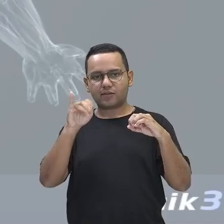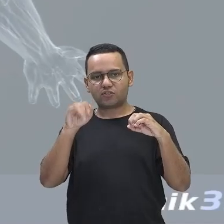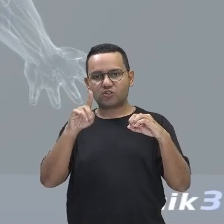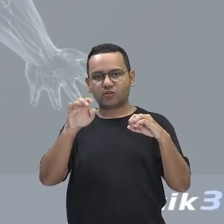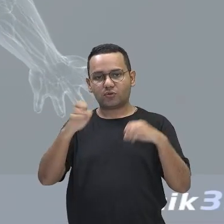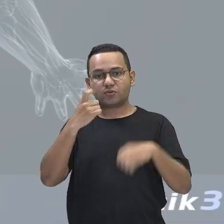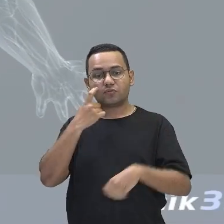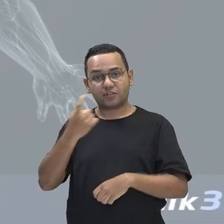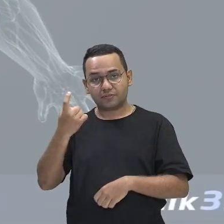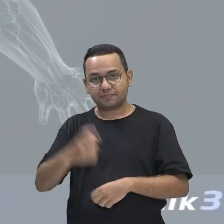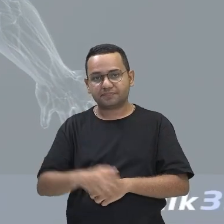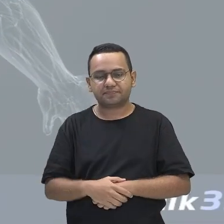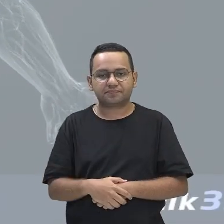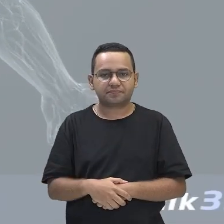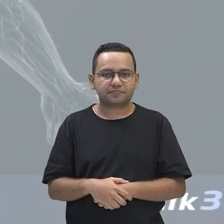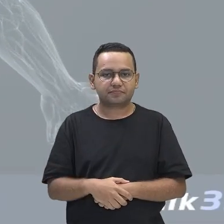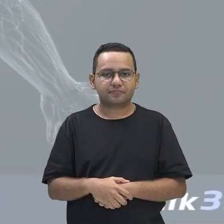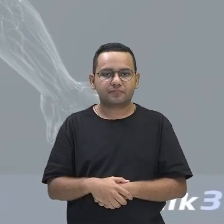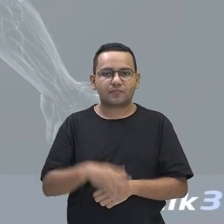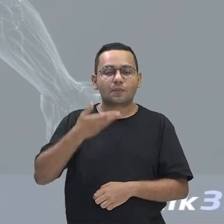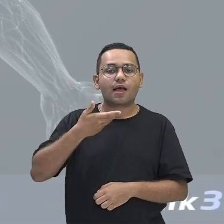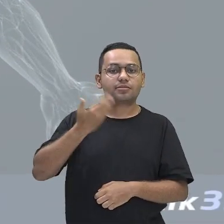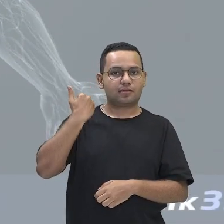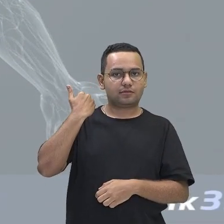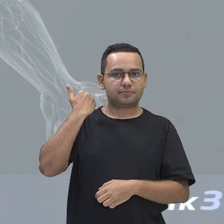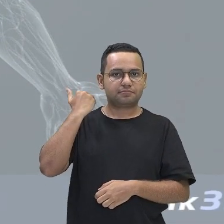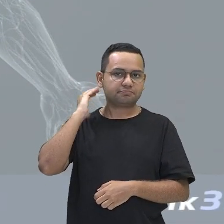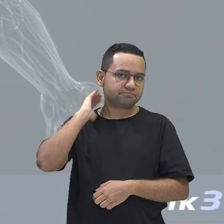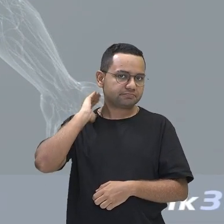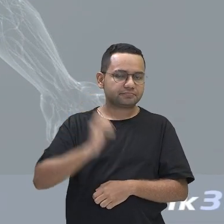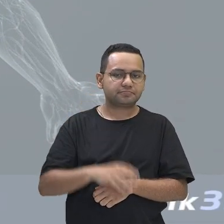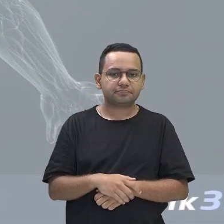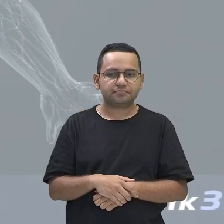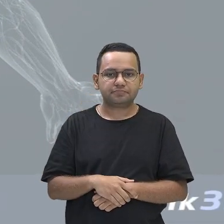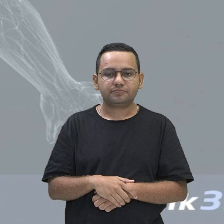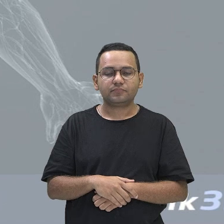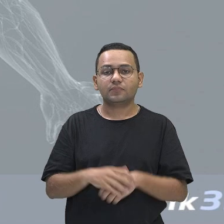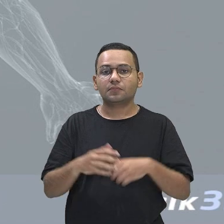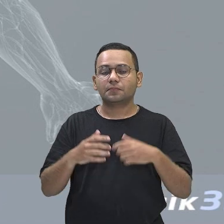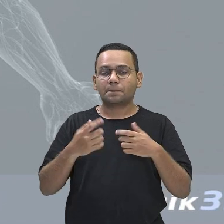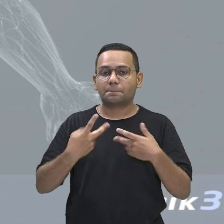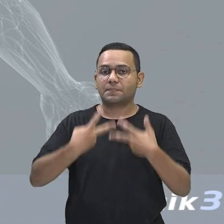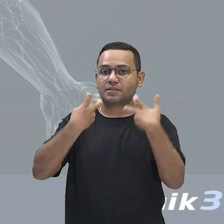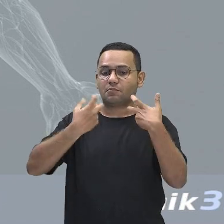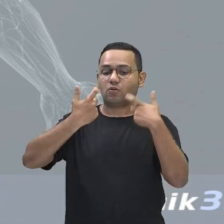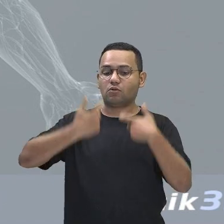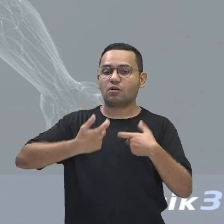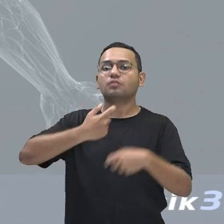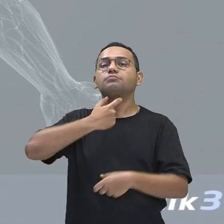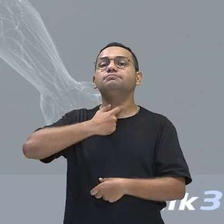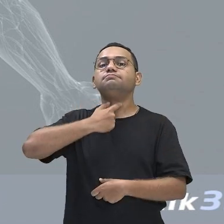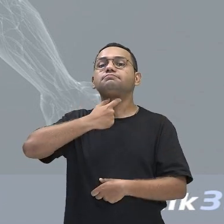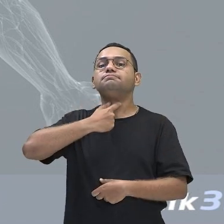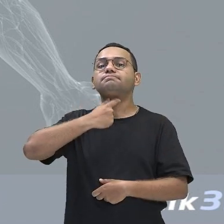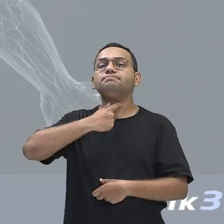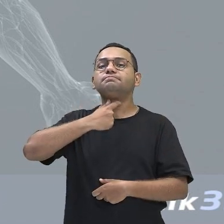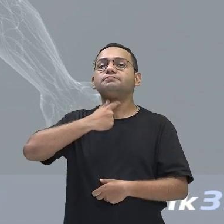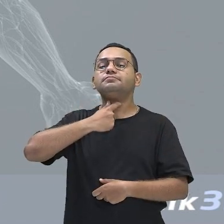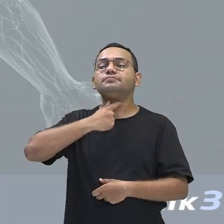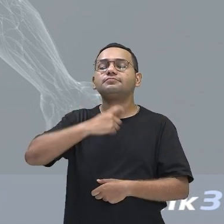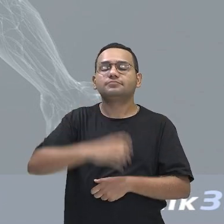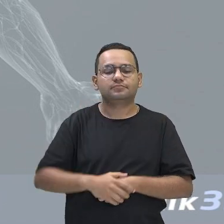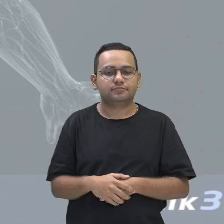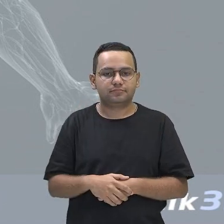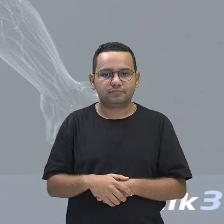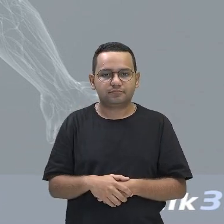pontos amarelos aí, tá bom? Na altura do pescoço, tá bom? Lembrem a posição, percebam a posição que eu estou mencionando. Aí são